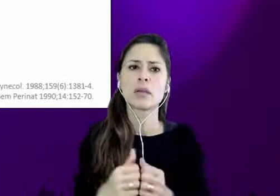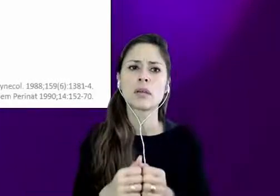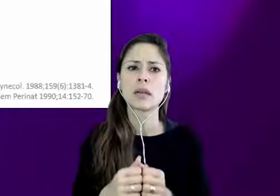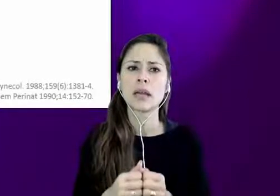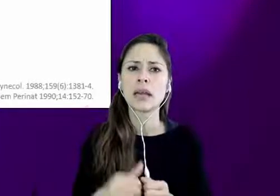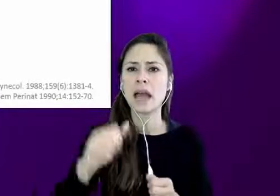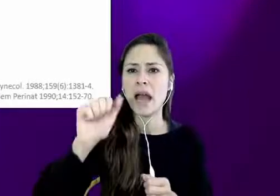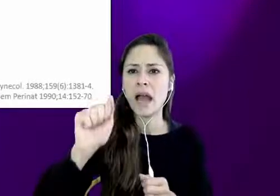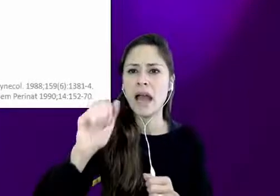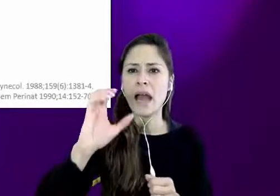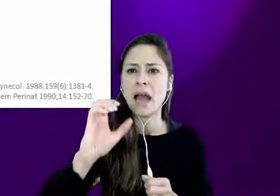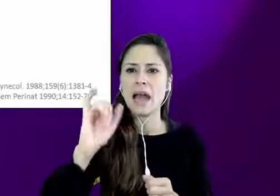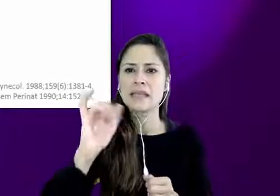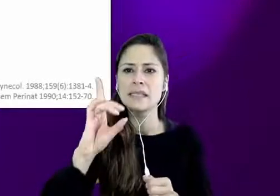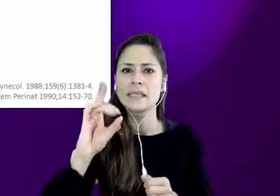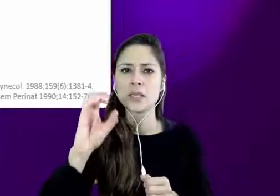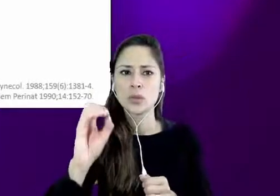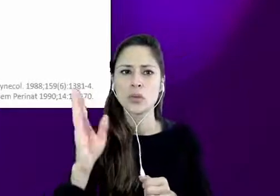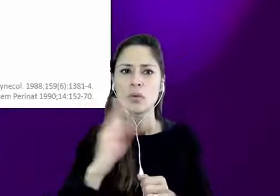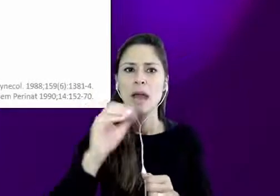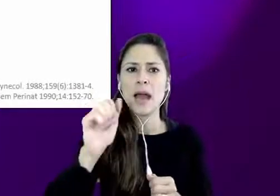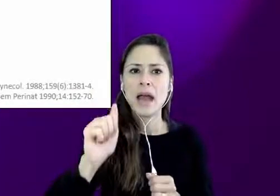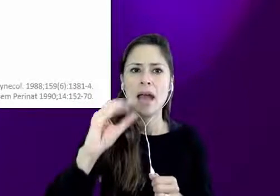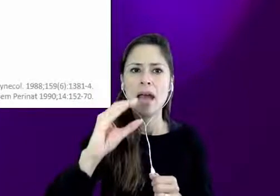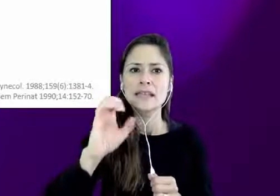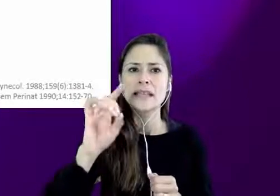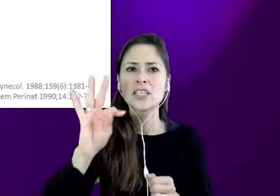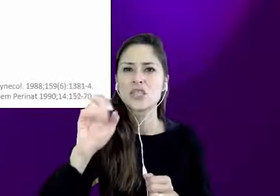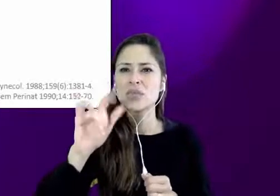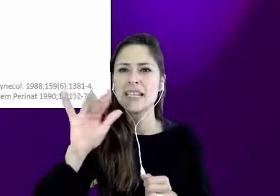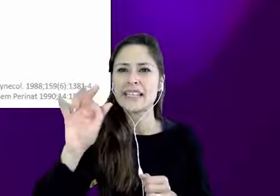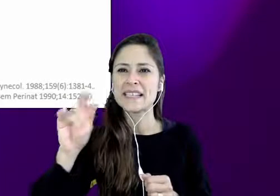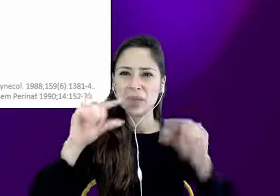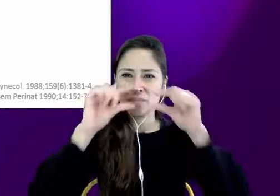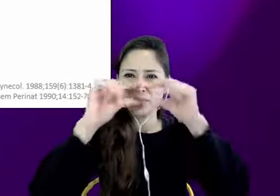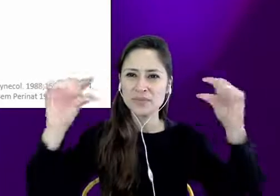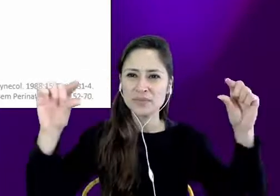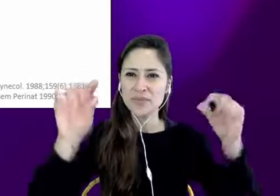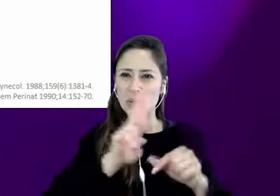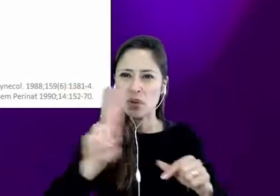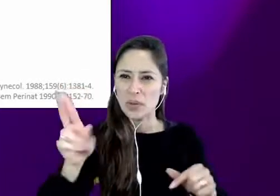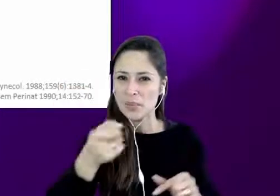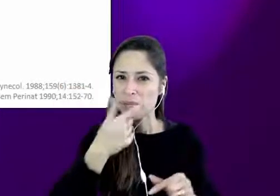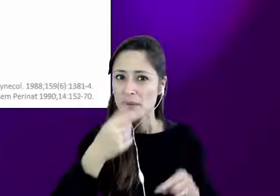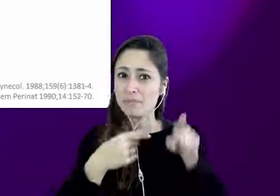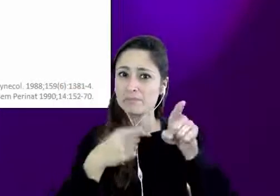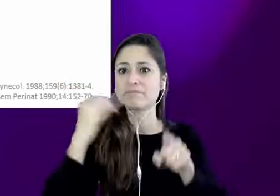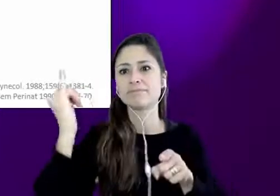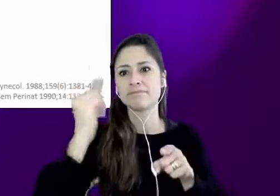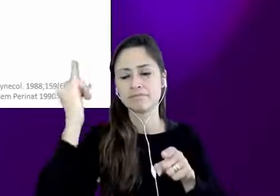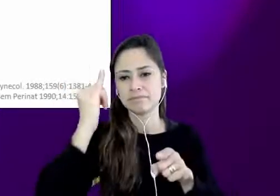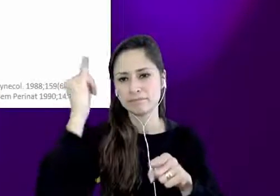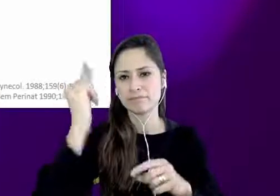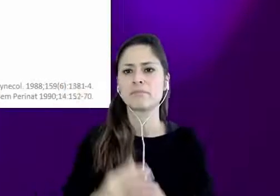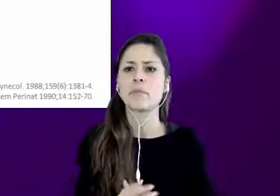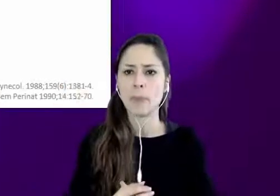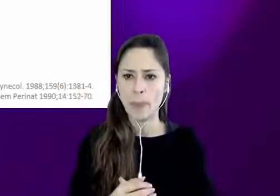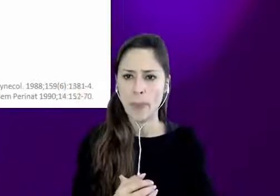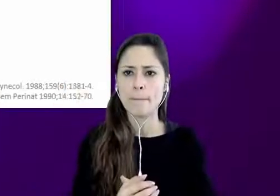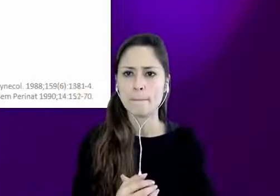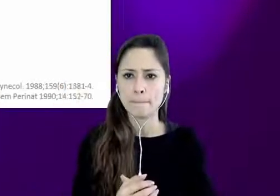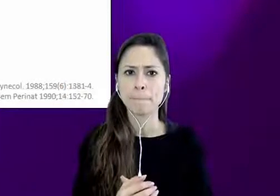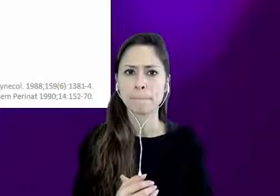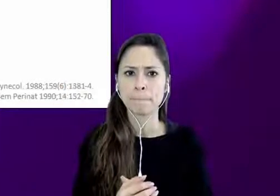Ele age na célula endotelial, age também nos sítios plaquetários, nos quais pode agir ainda durante pelo menos 14